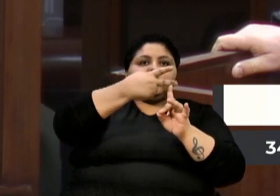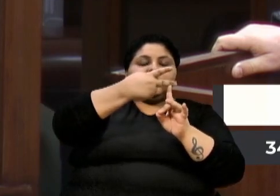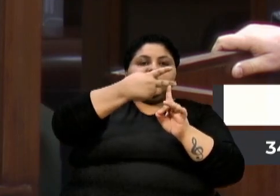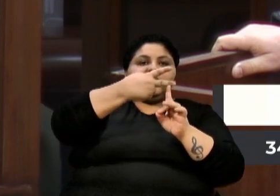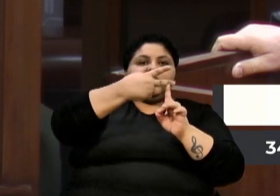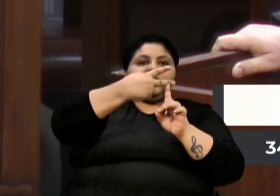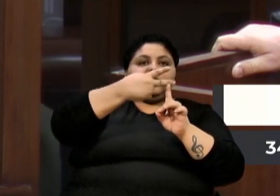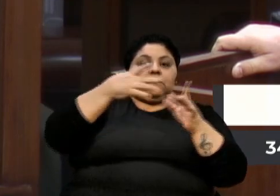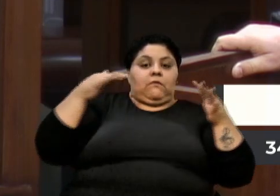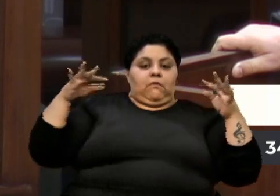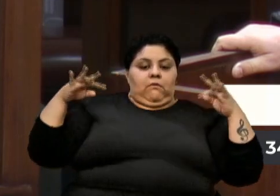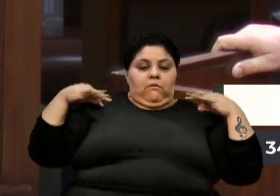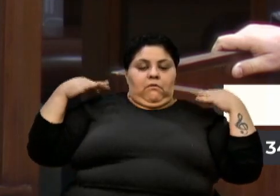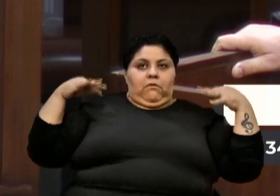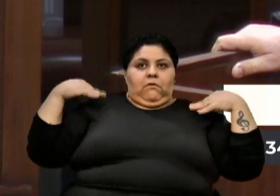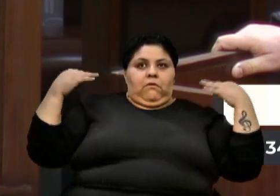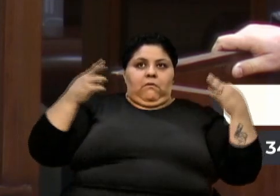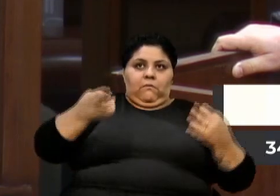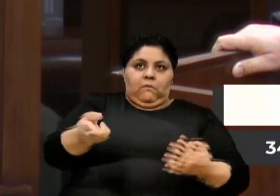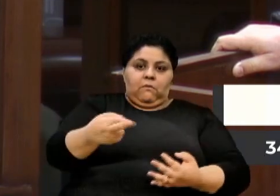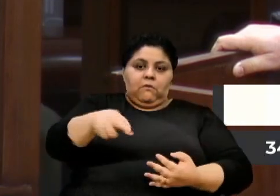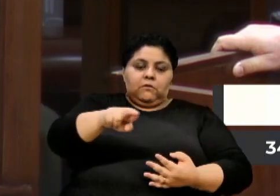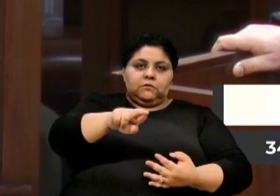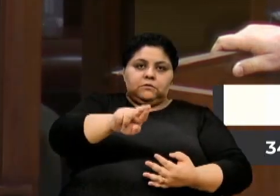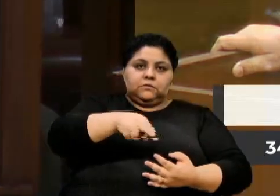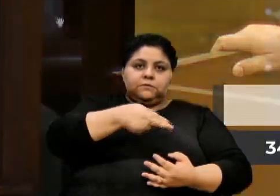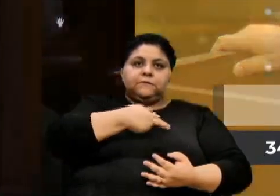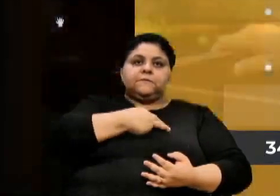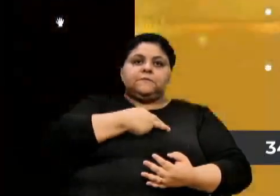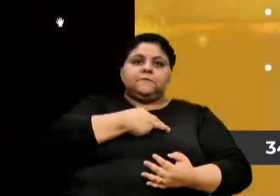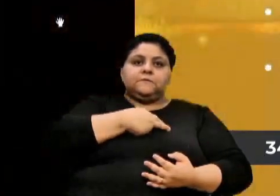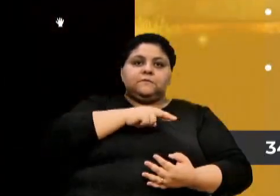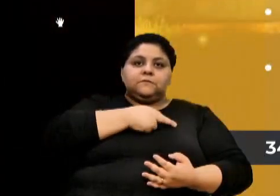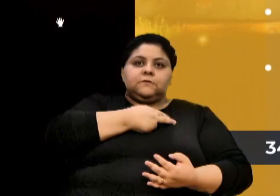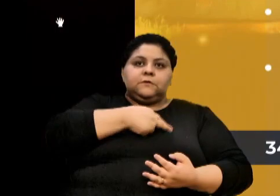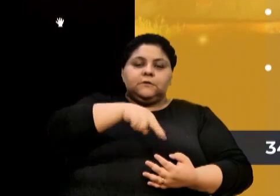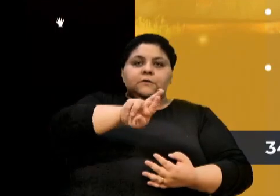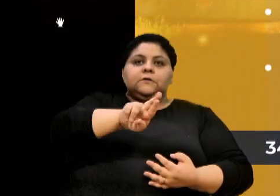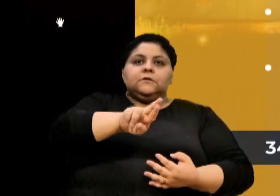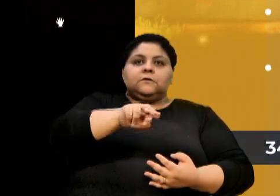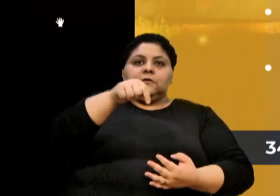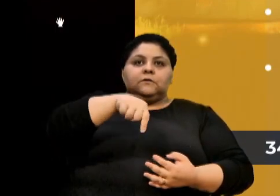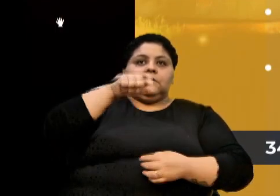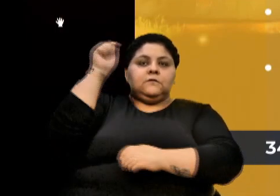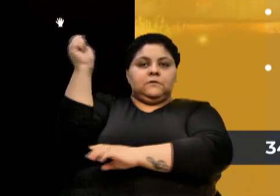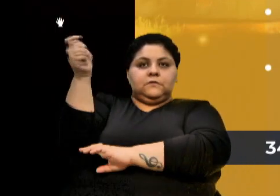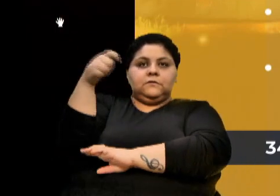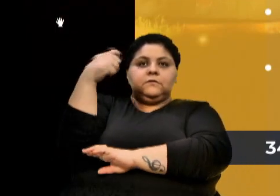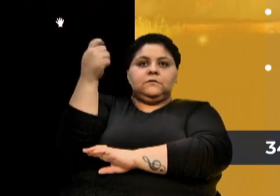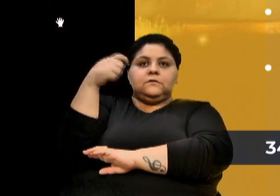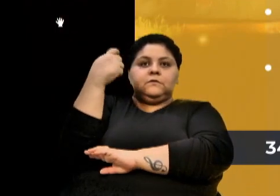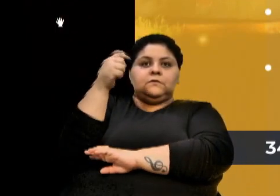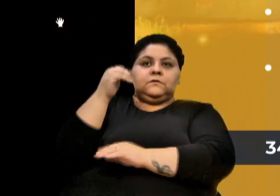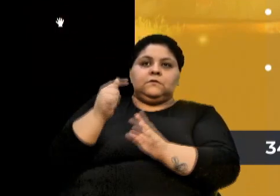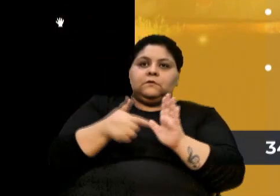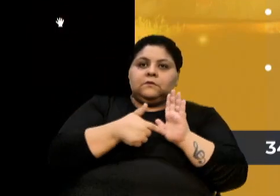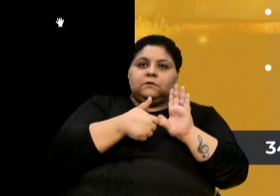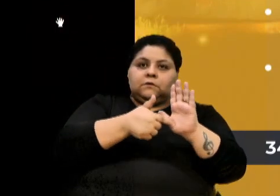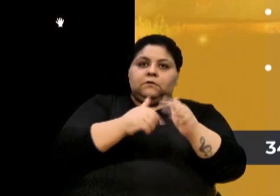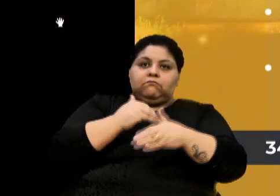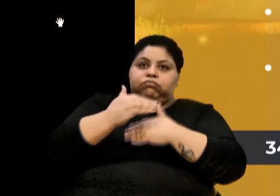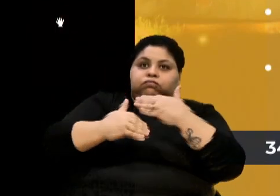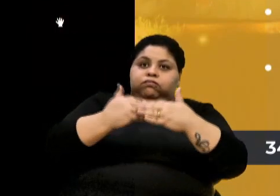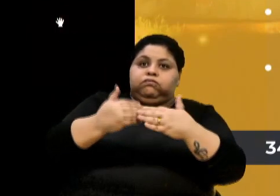Sul, nos motivos de viagem, e, além de tudo, né, a FEComércio apontou um avanço de